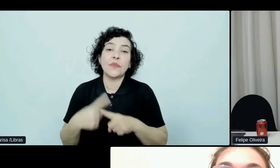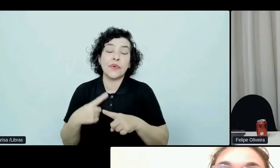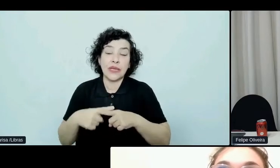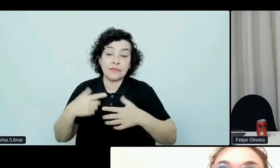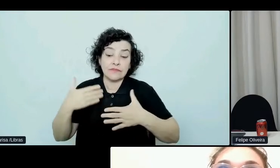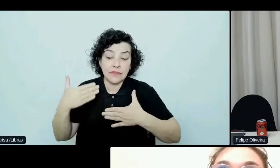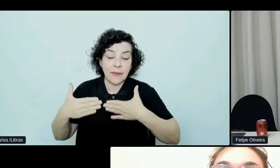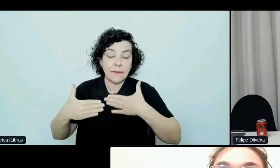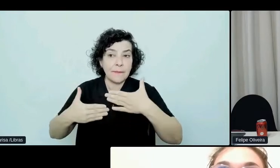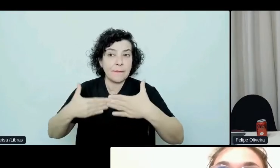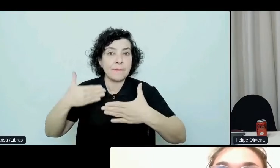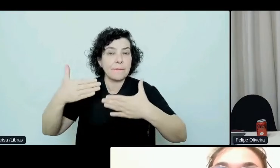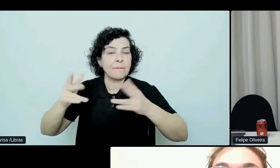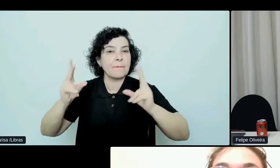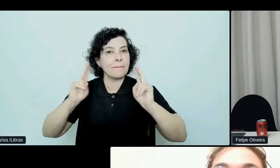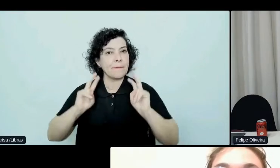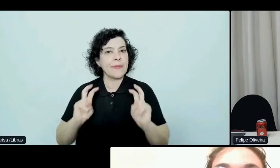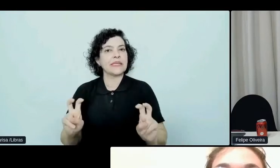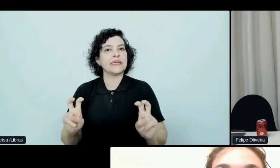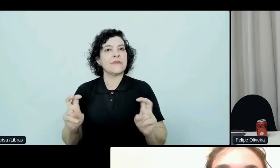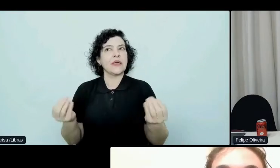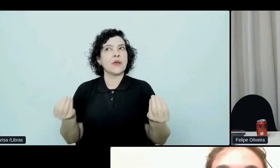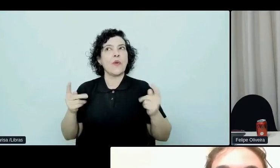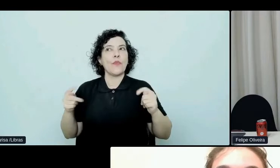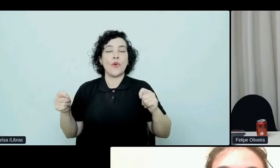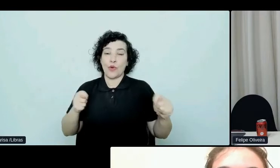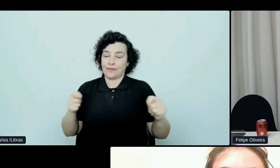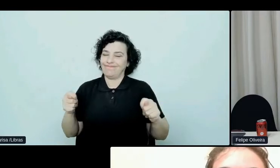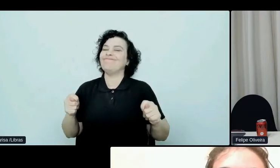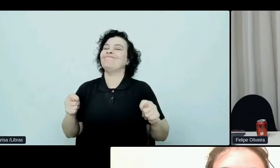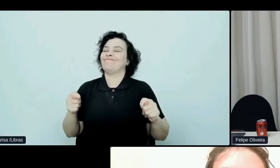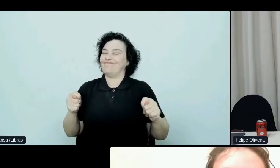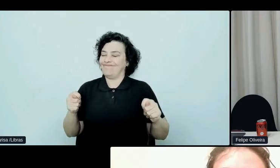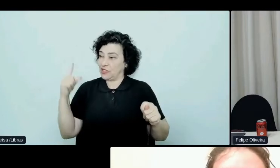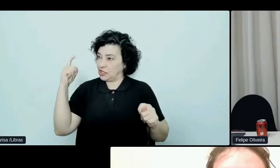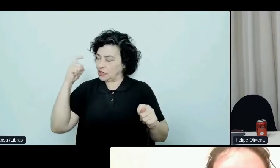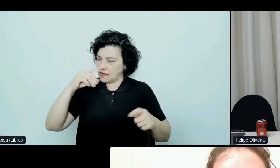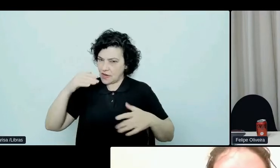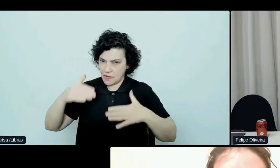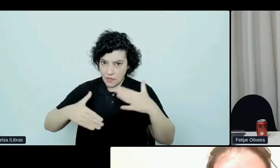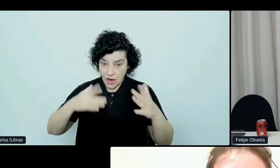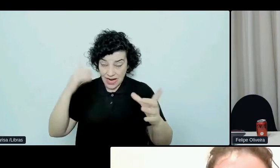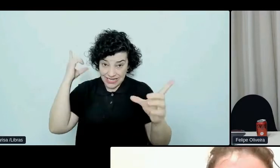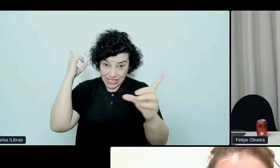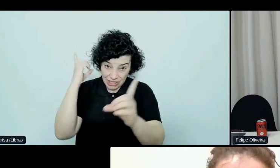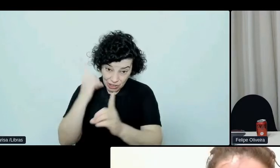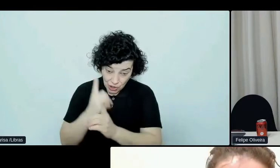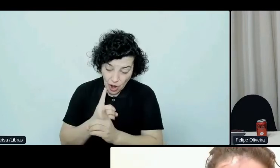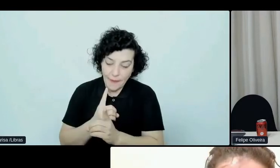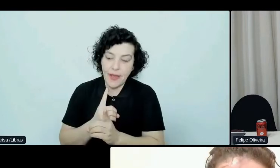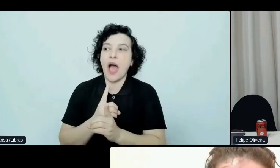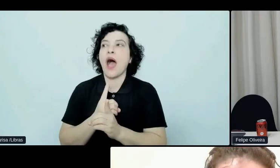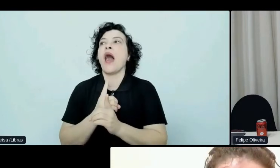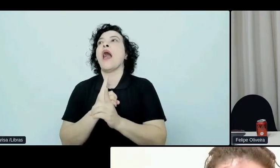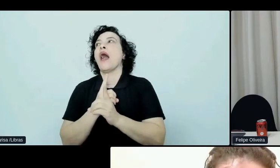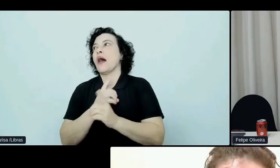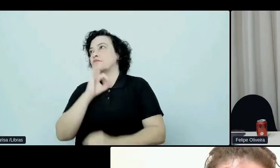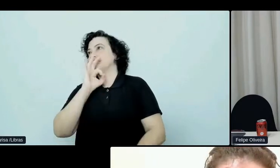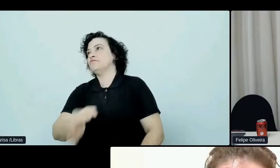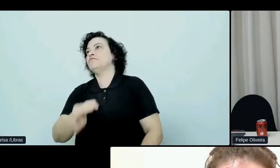em relação ao paciente admitir que tem o problema e que precisa pedir